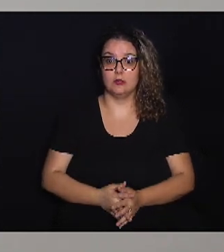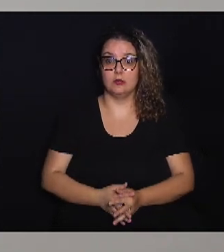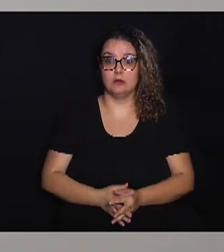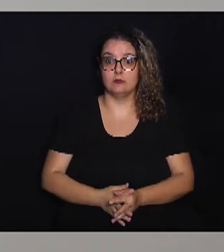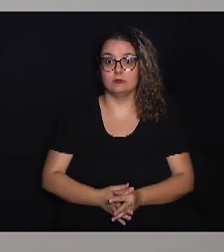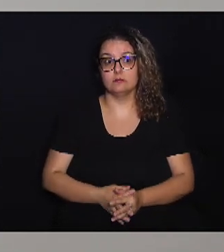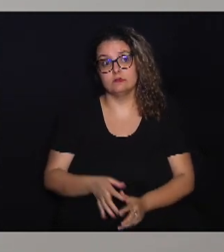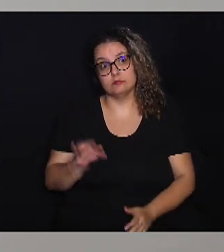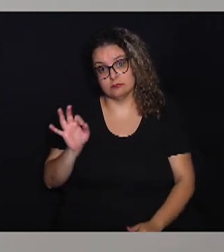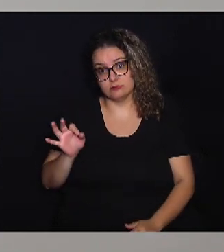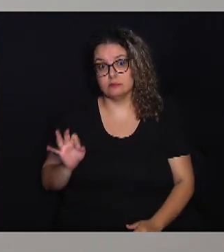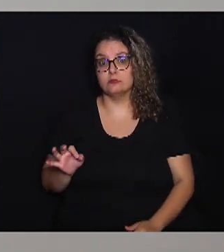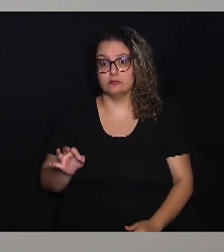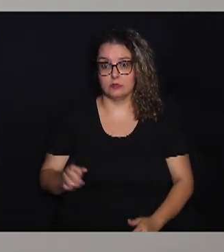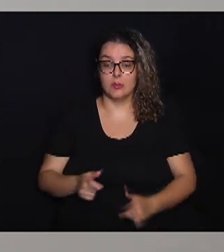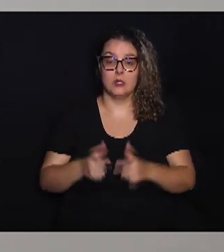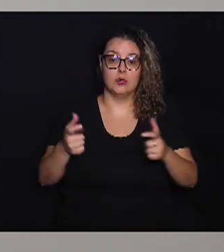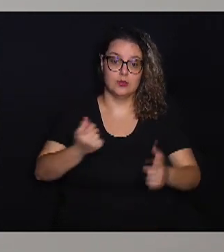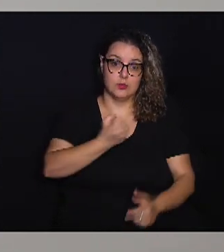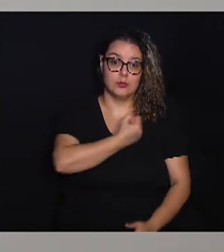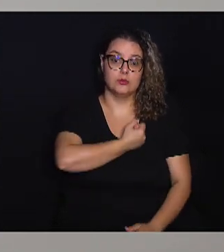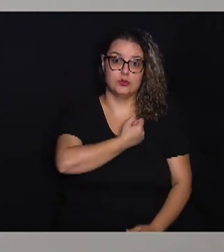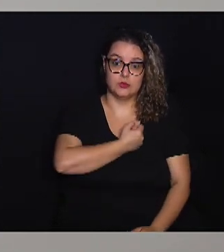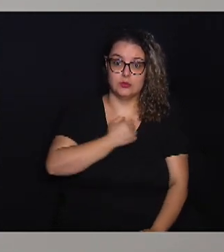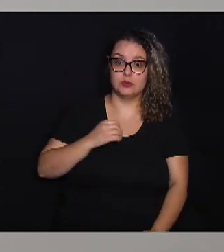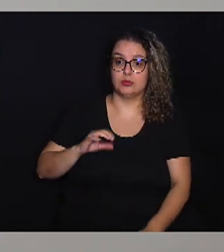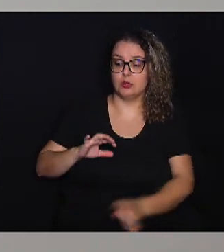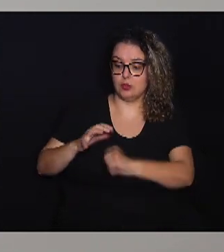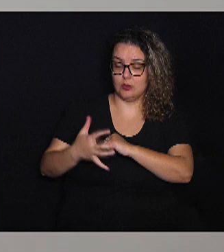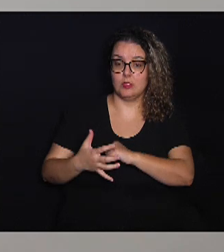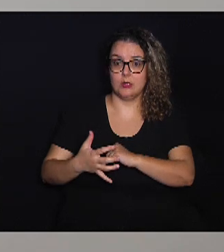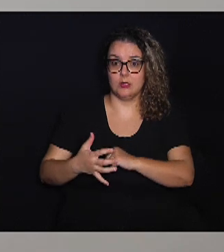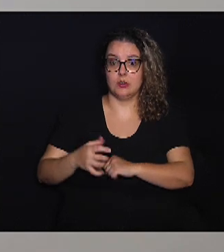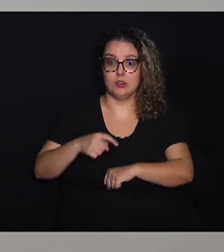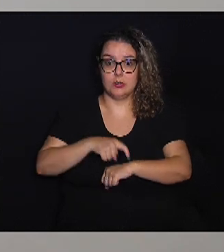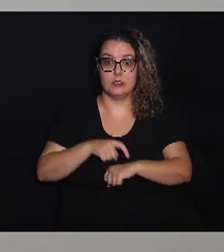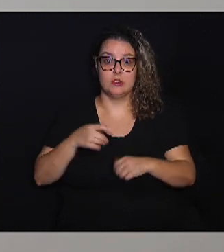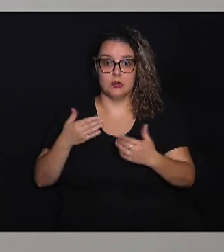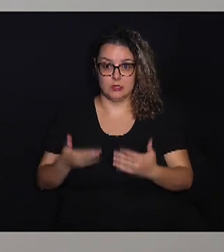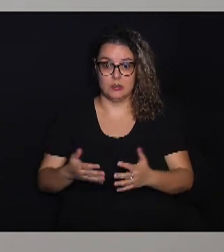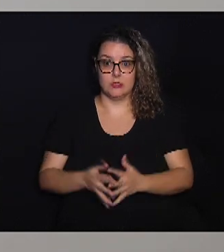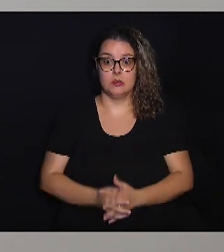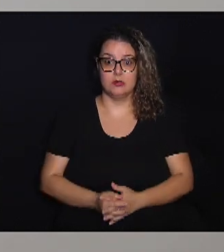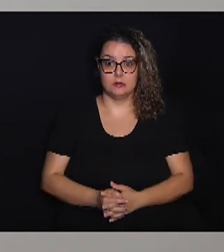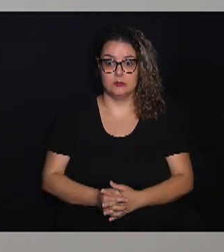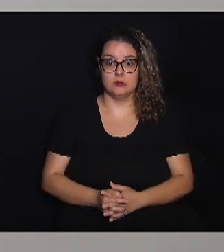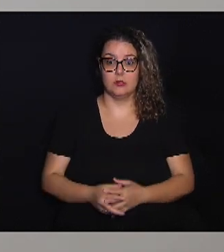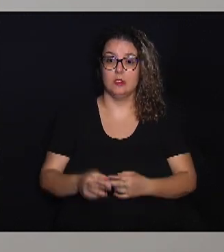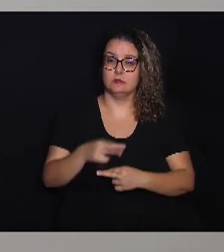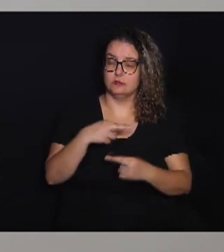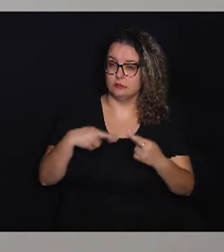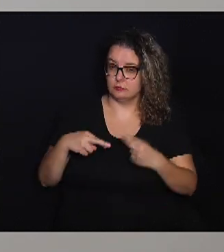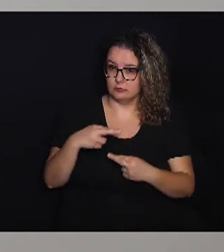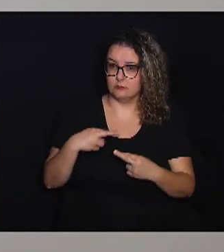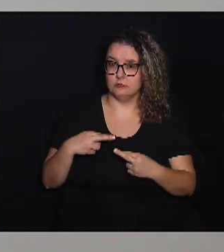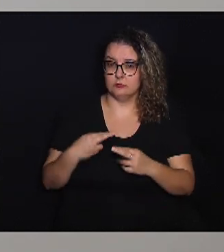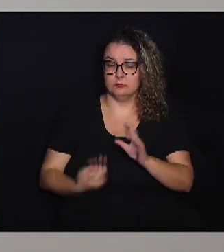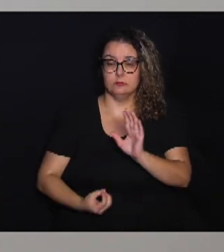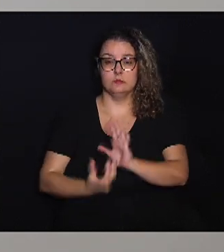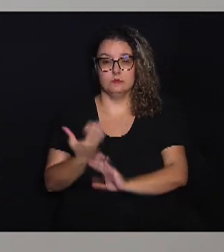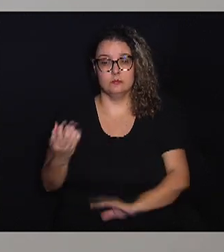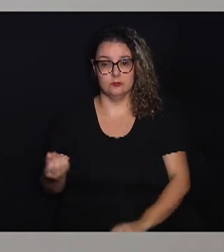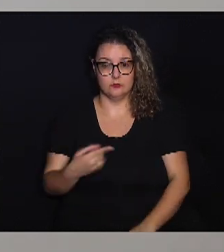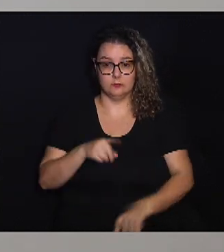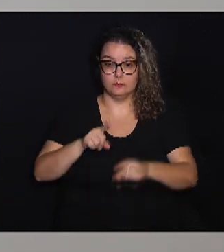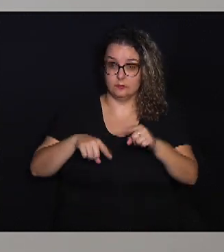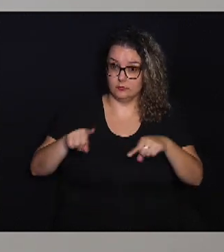Provavelmente, esse maior número de casos de Covid-19 nessa época está associado ao surgimento de uma nova